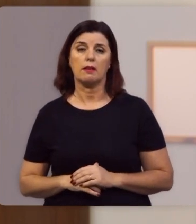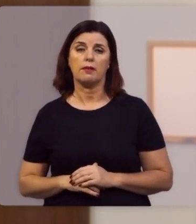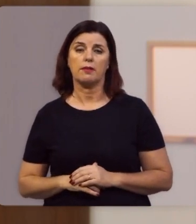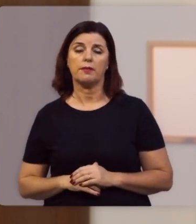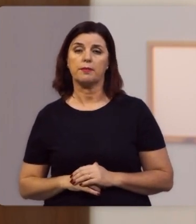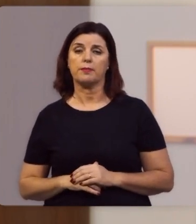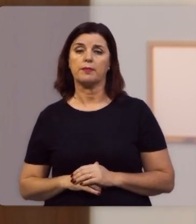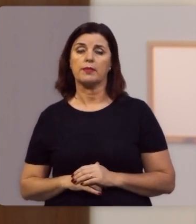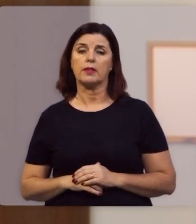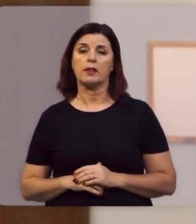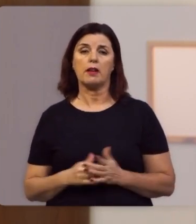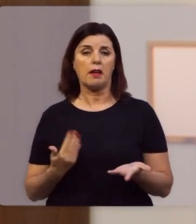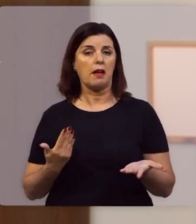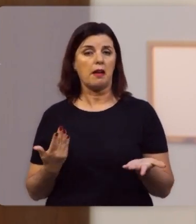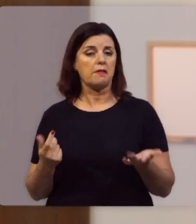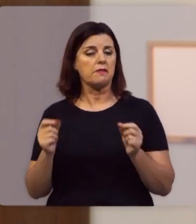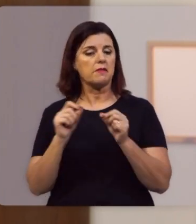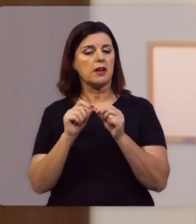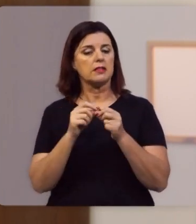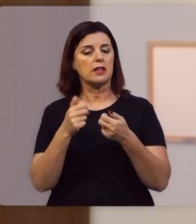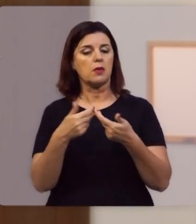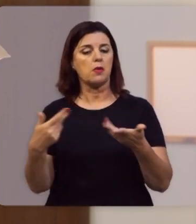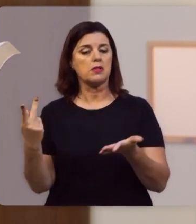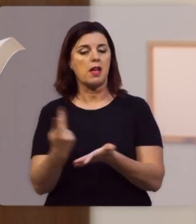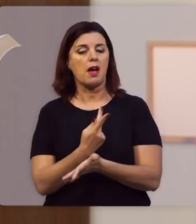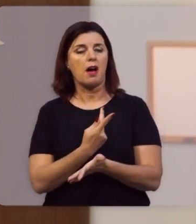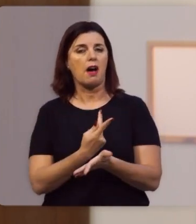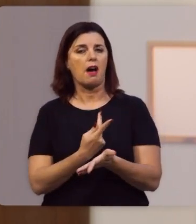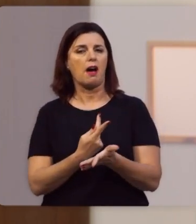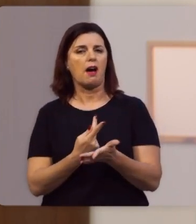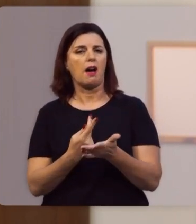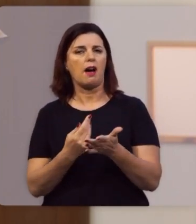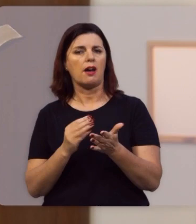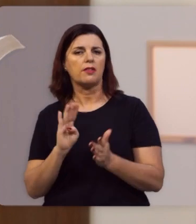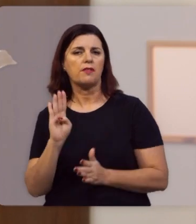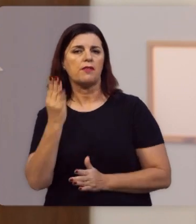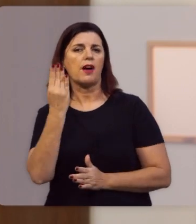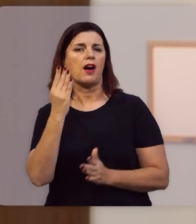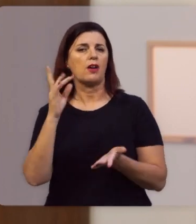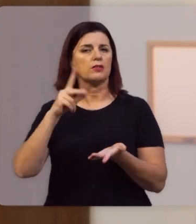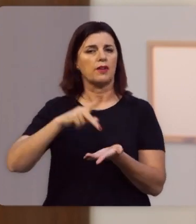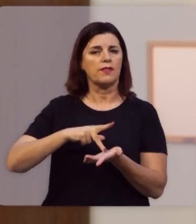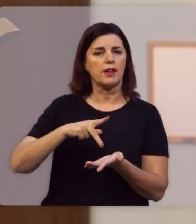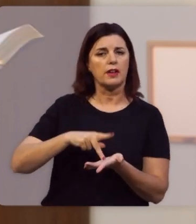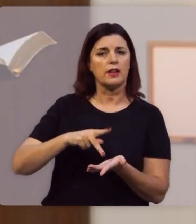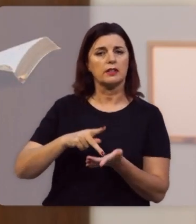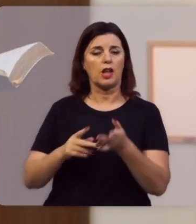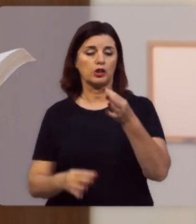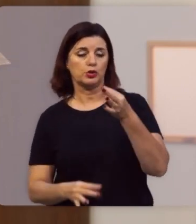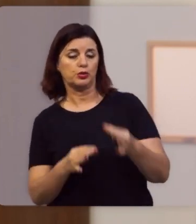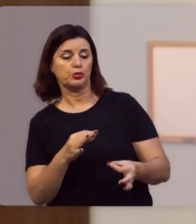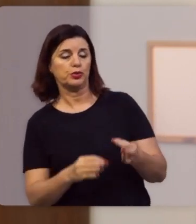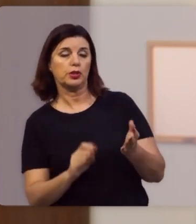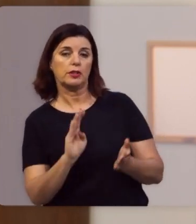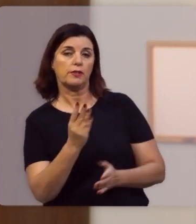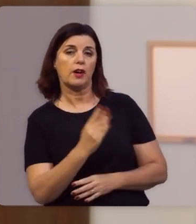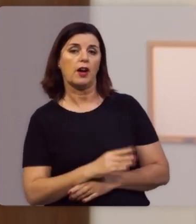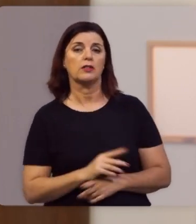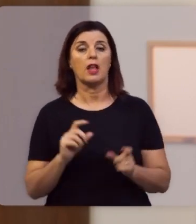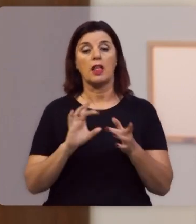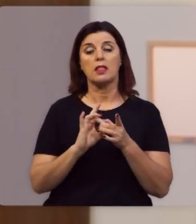entrar por mecanismos de falsear a verdade ou a justiça